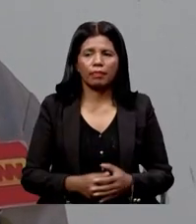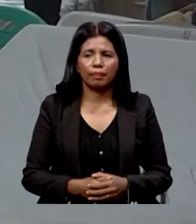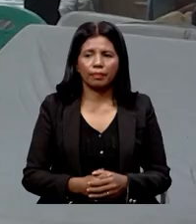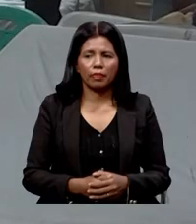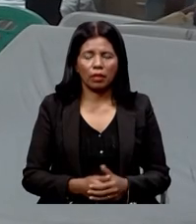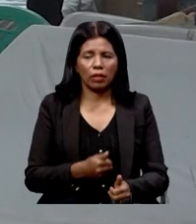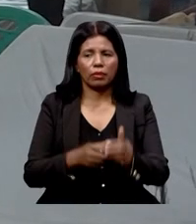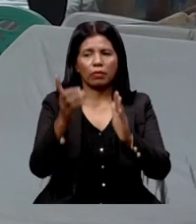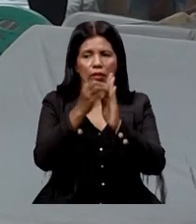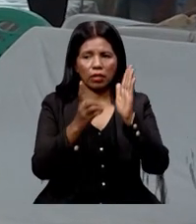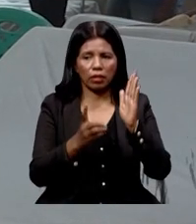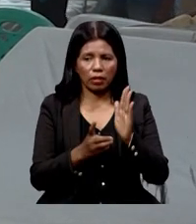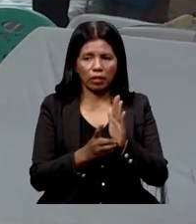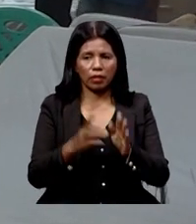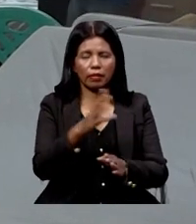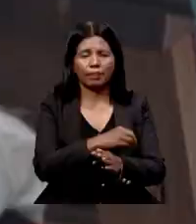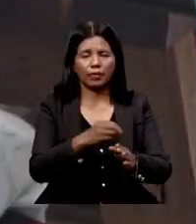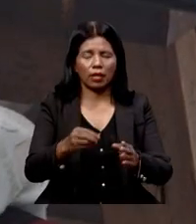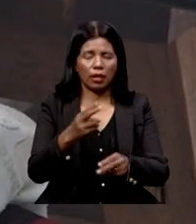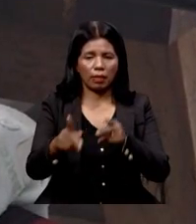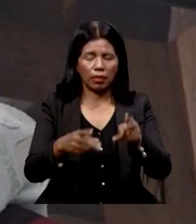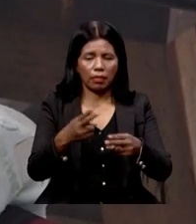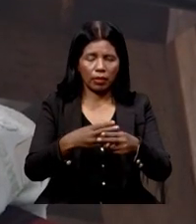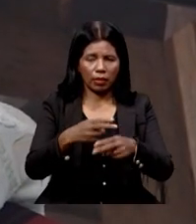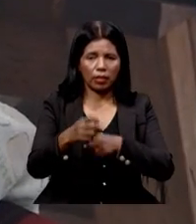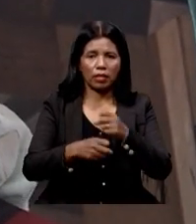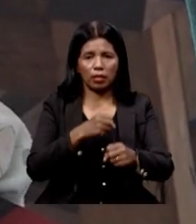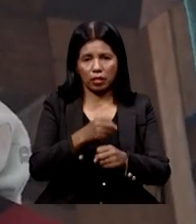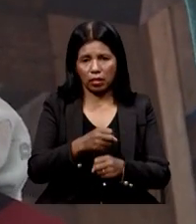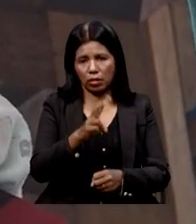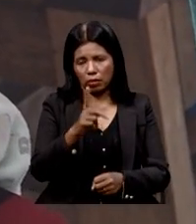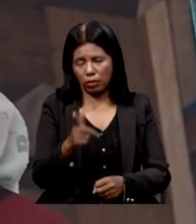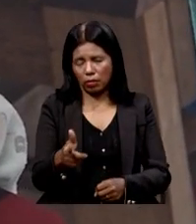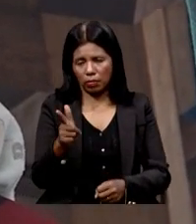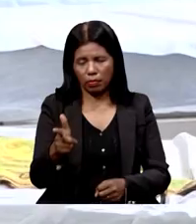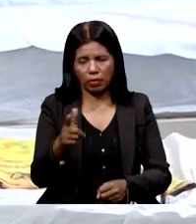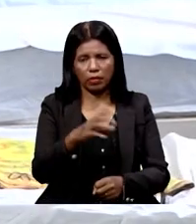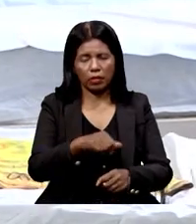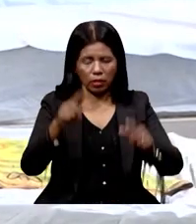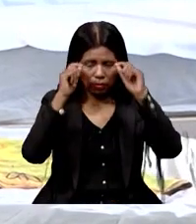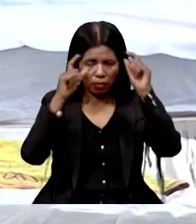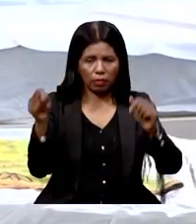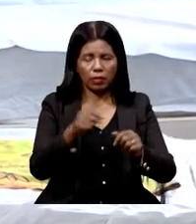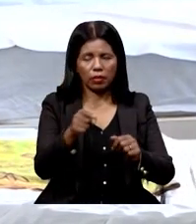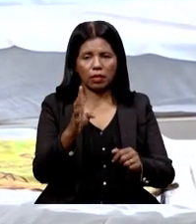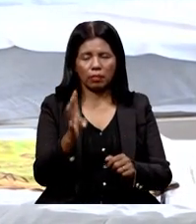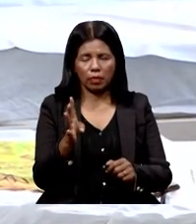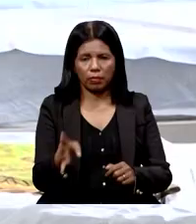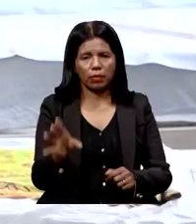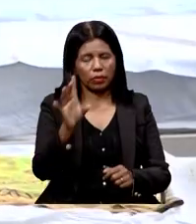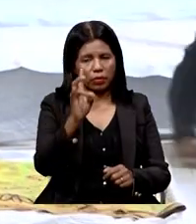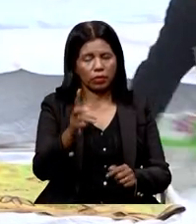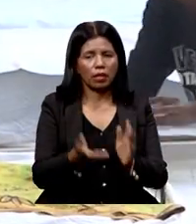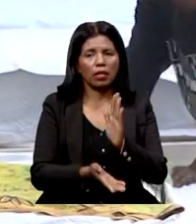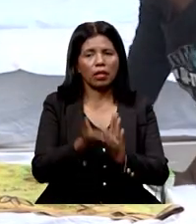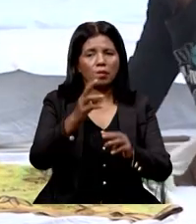neto, dados pesquisa estante em Carraix Bara, que tinha rio em Rua Ronulo, e a território nacional, o procento, há nulo recentido, as